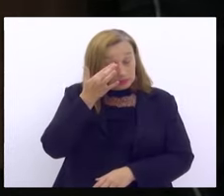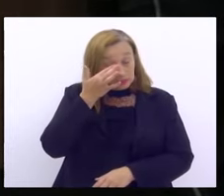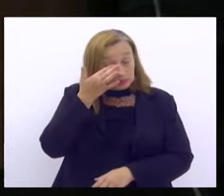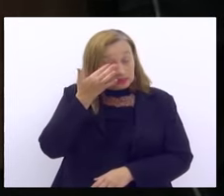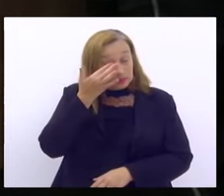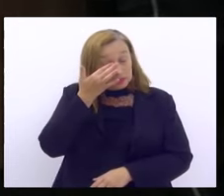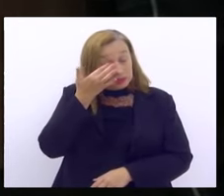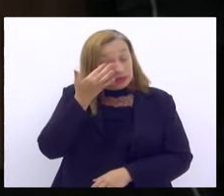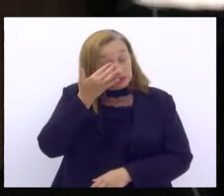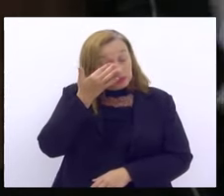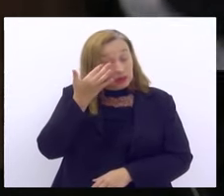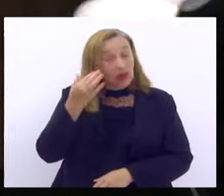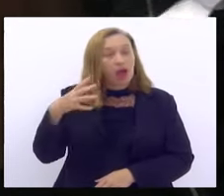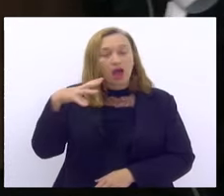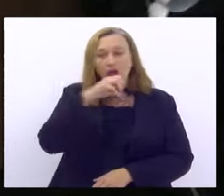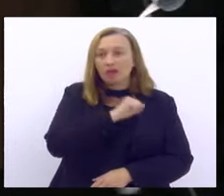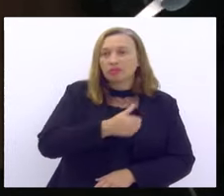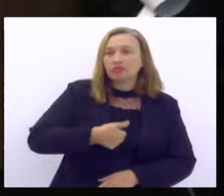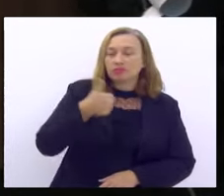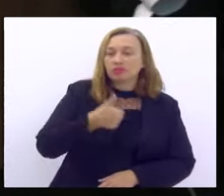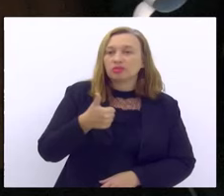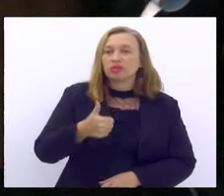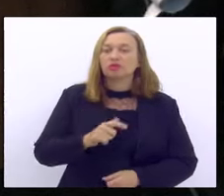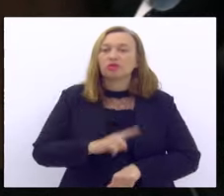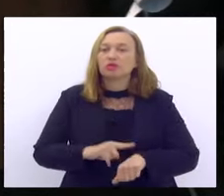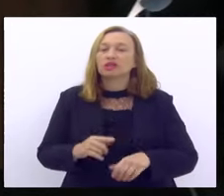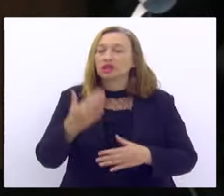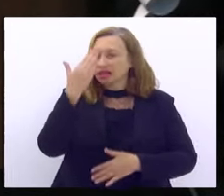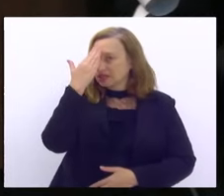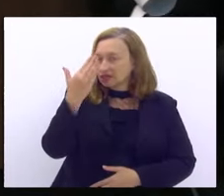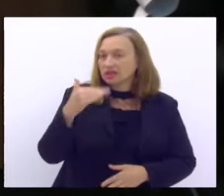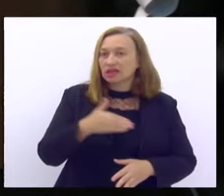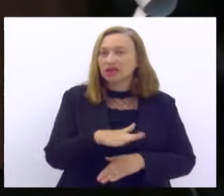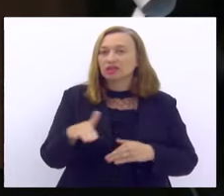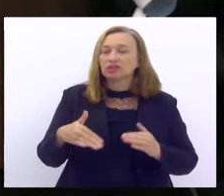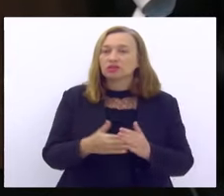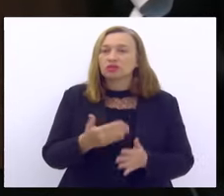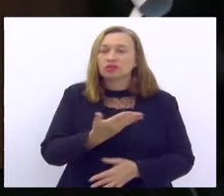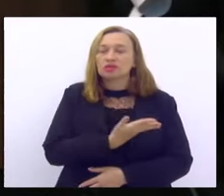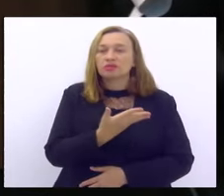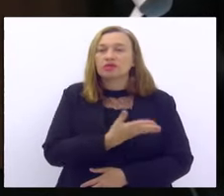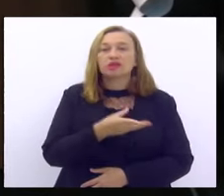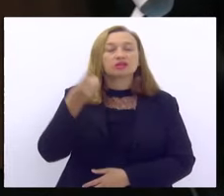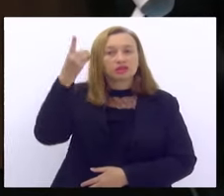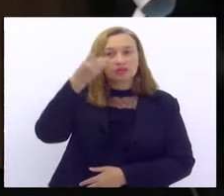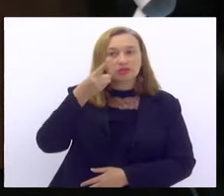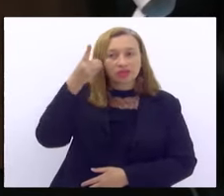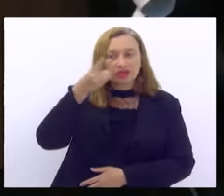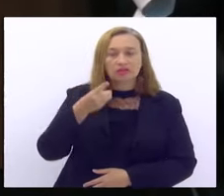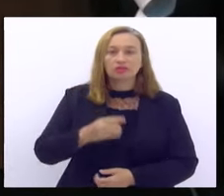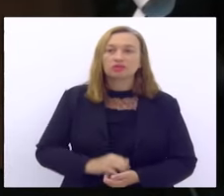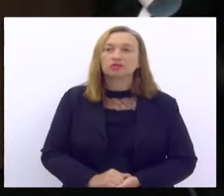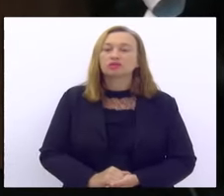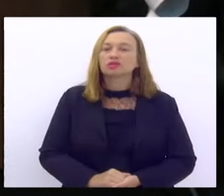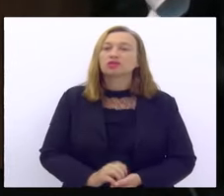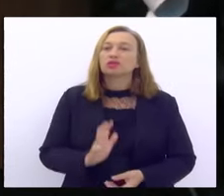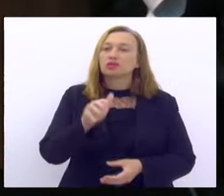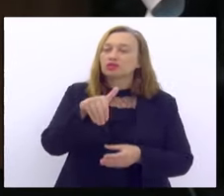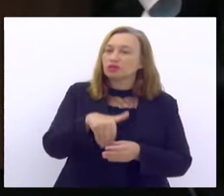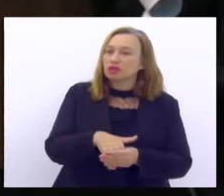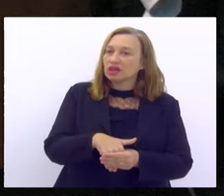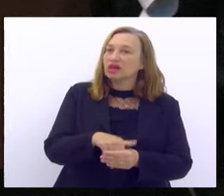muito rapidamente, em primeiro lugar, agradecer a todos os colegas deputados e deputadas que